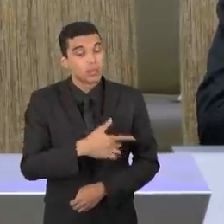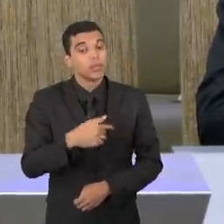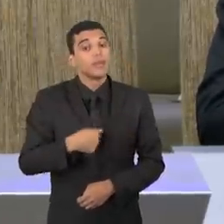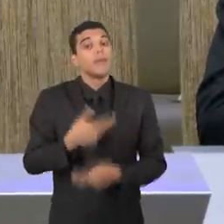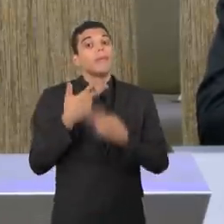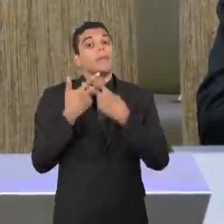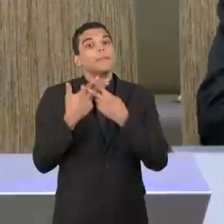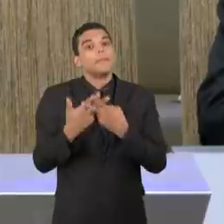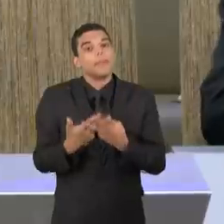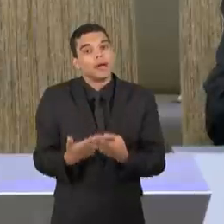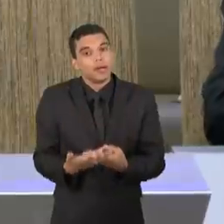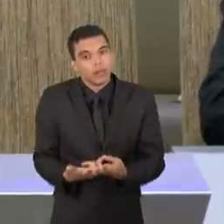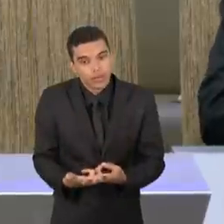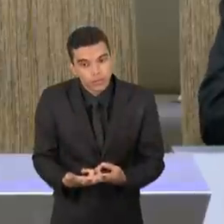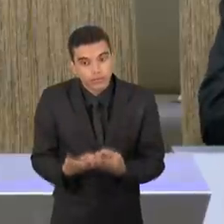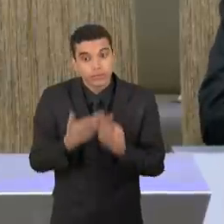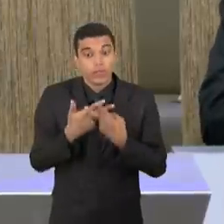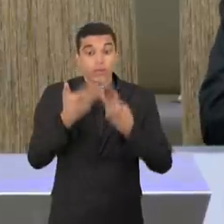sua